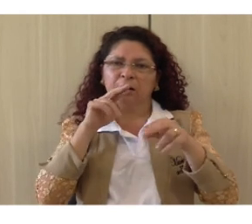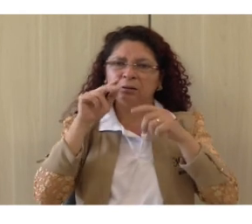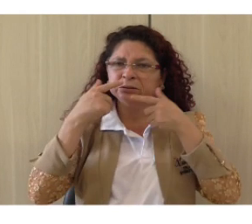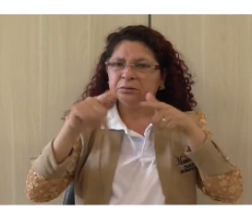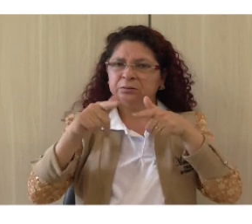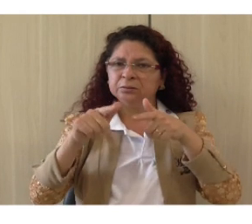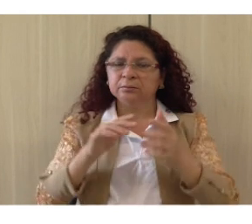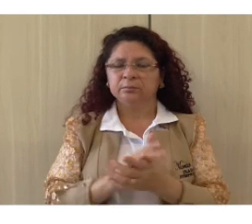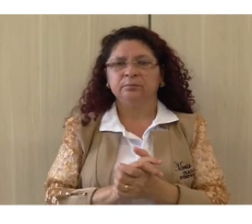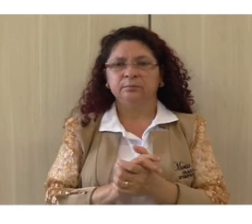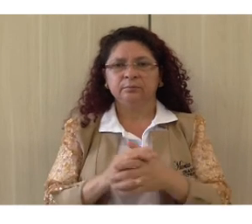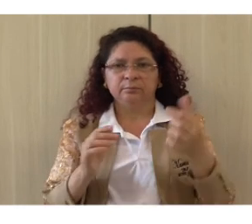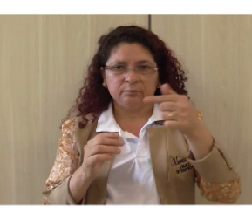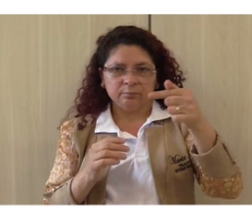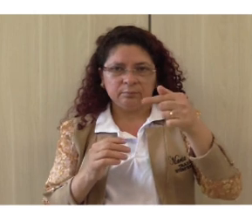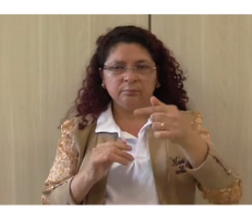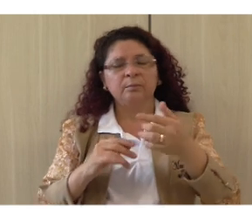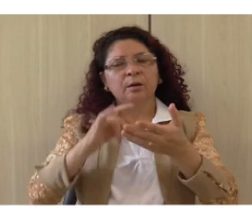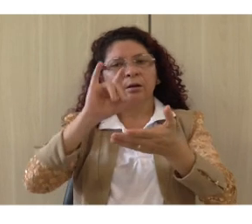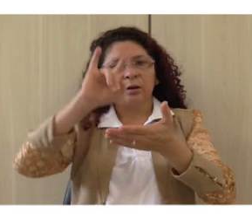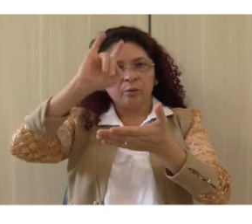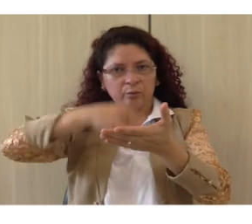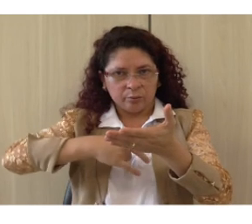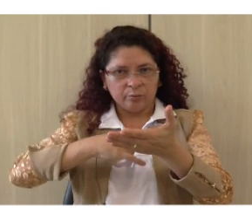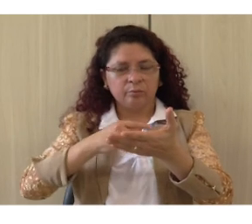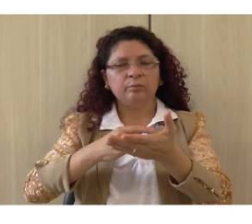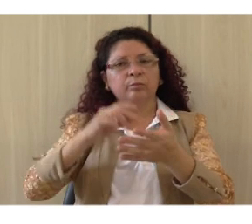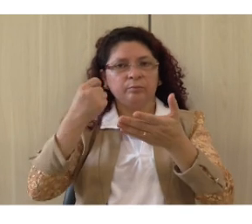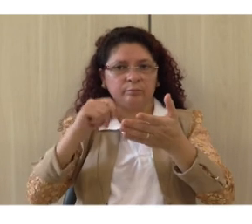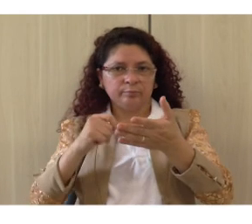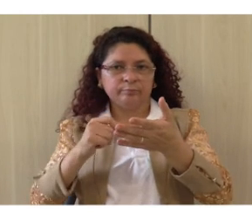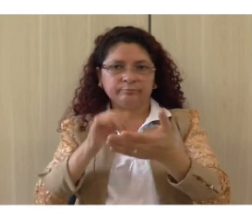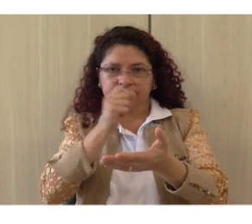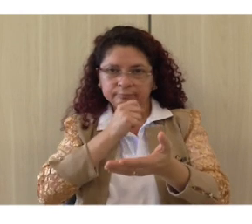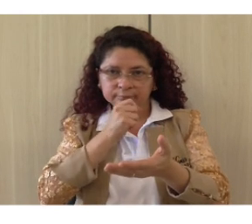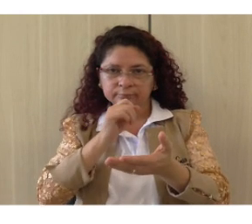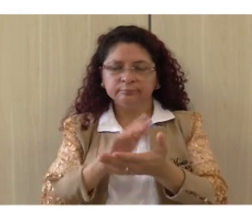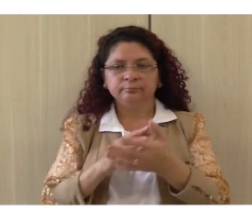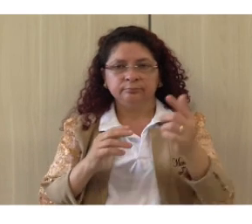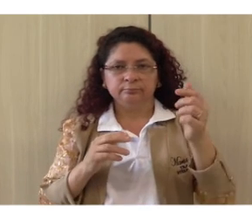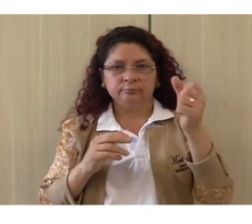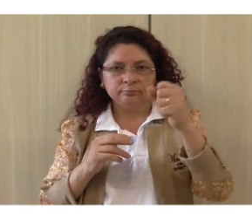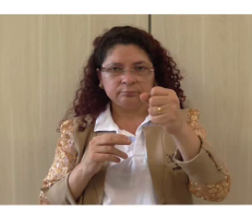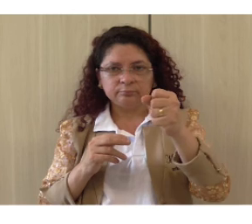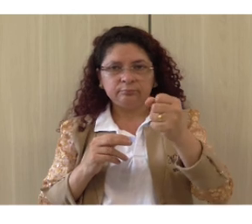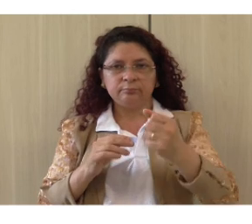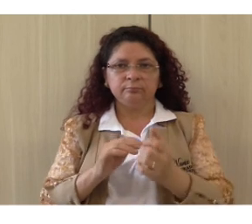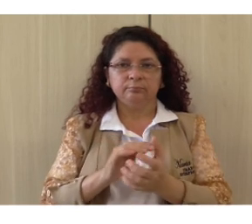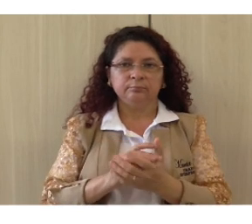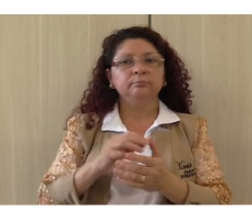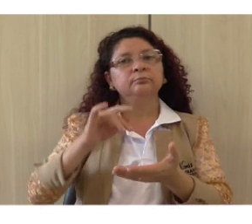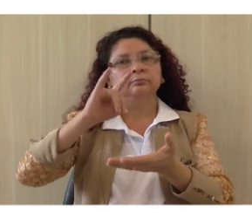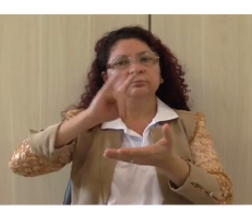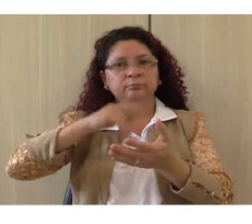Anexo 7. Requerimento para atendimento especial para a realização da entrevista. Anexo 8.